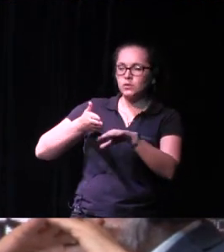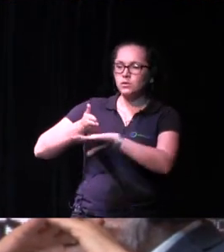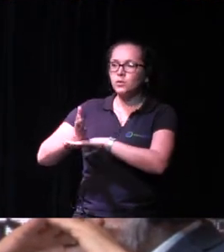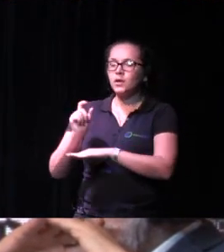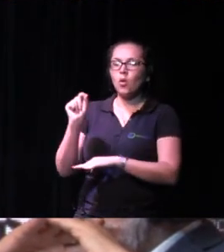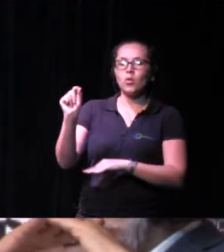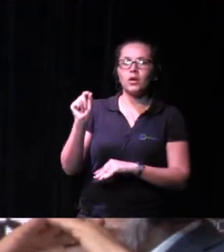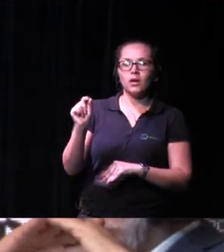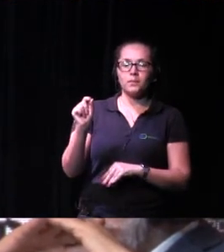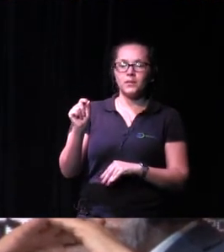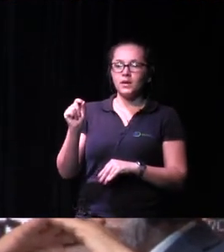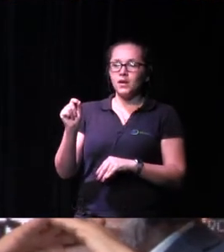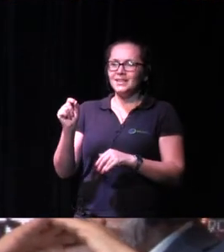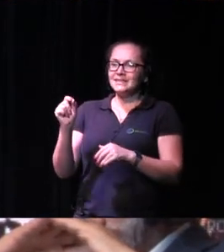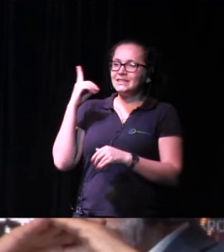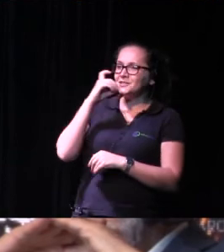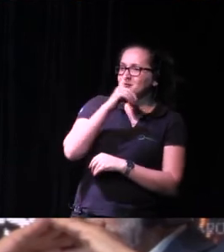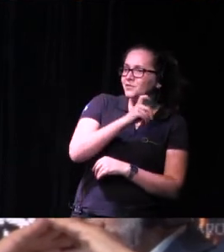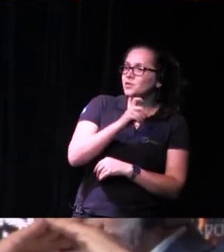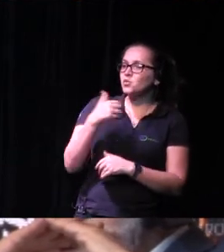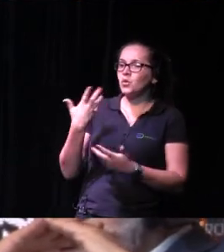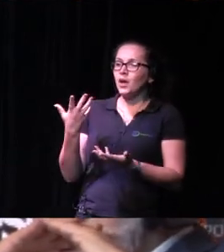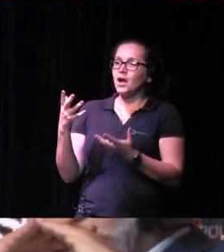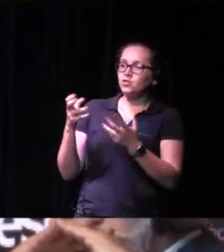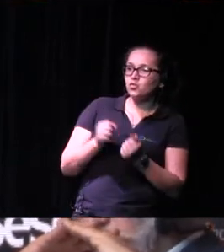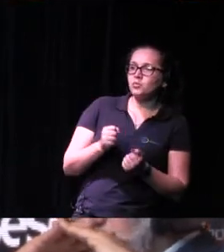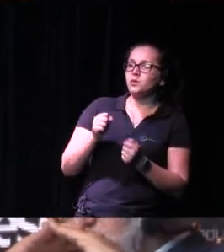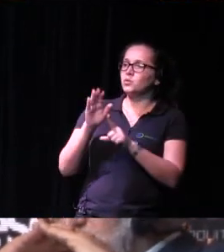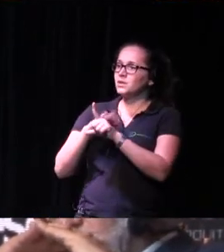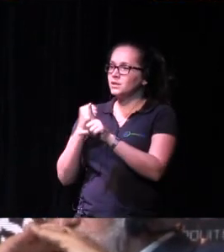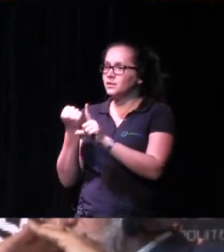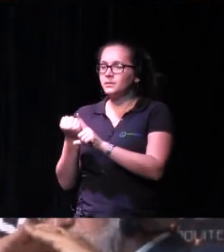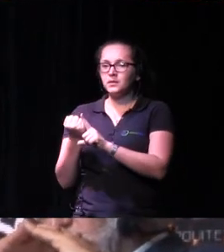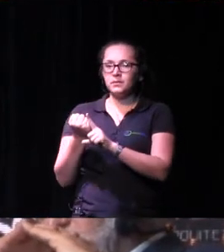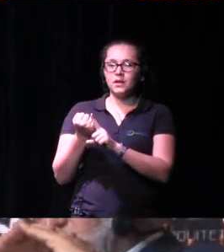cidadão generalizado da perspectiva mais humana, mais humanamente possível.